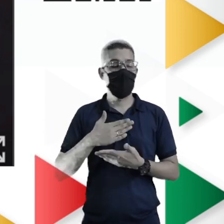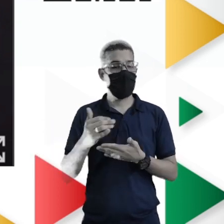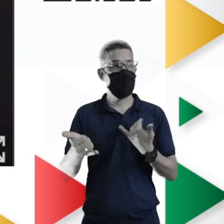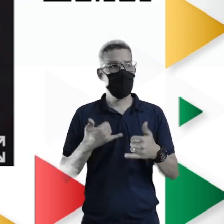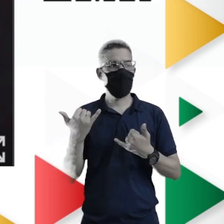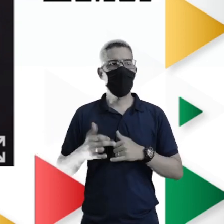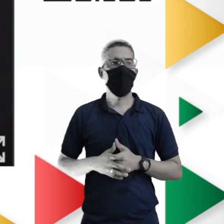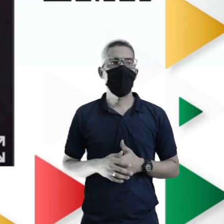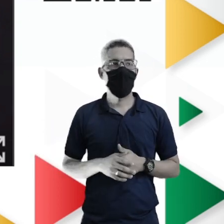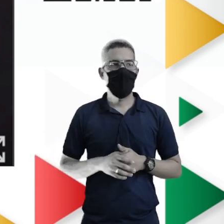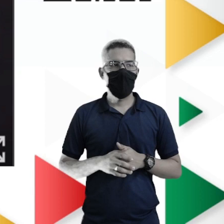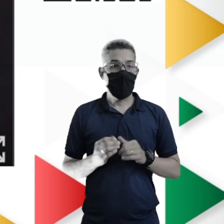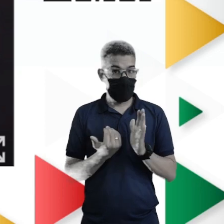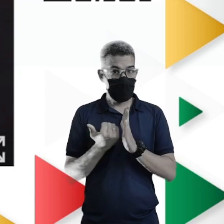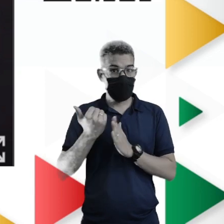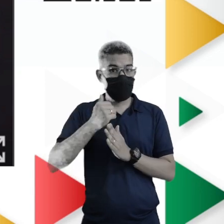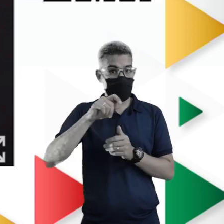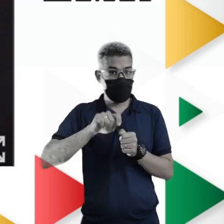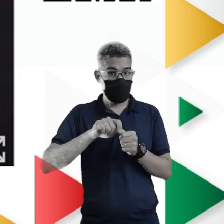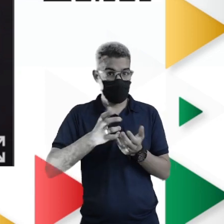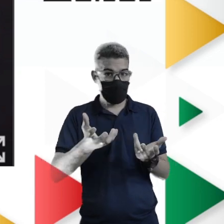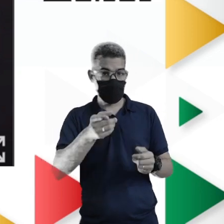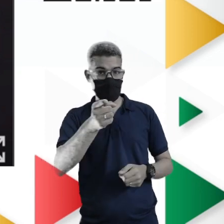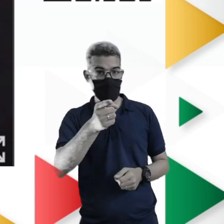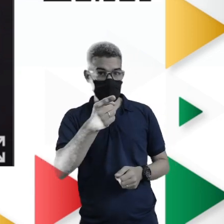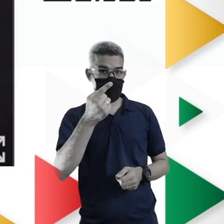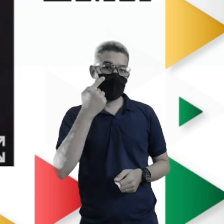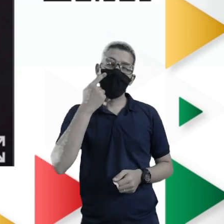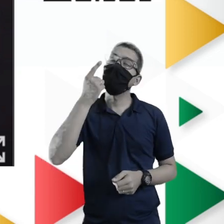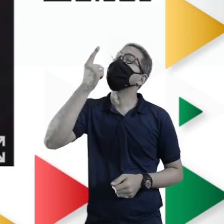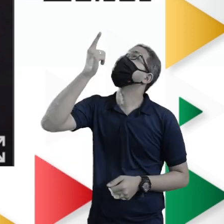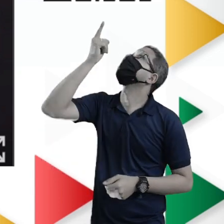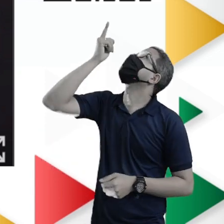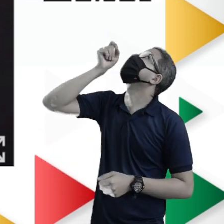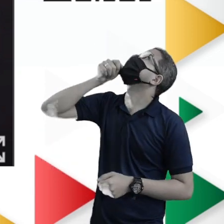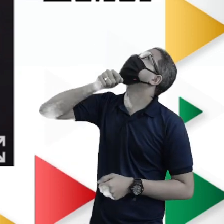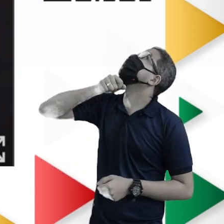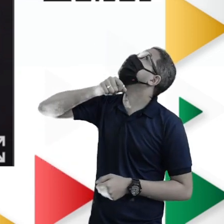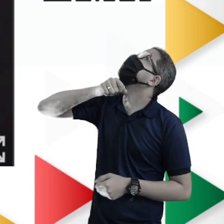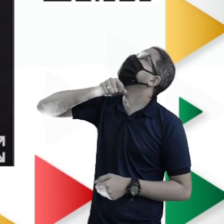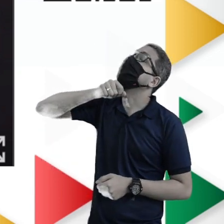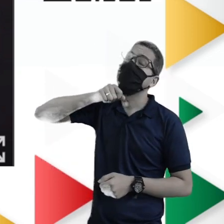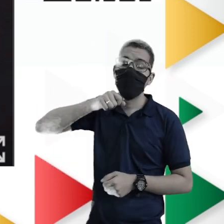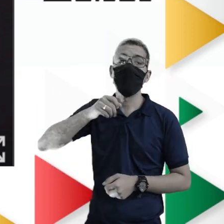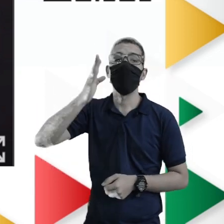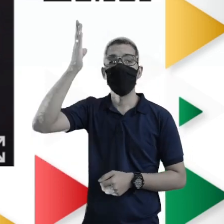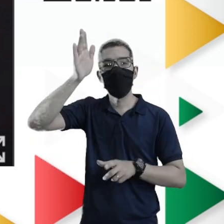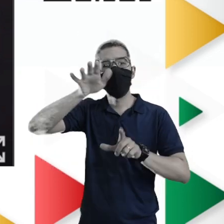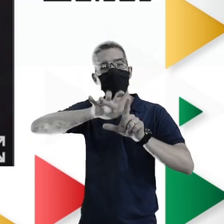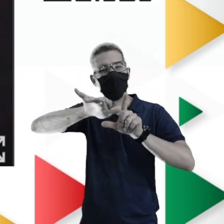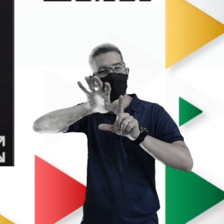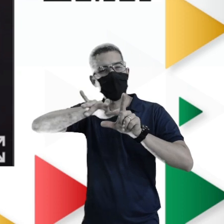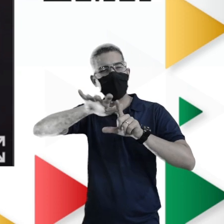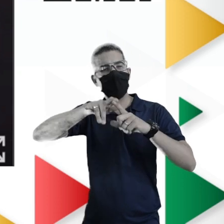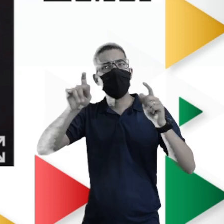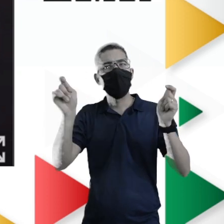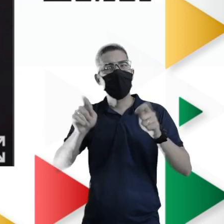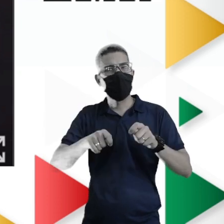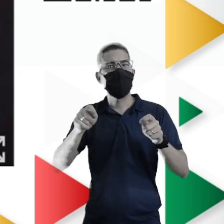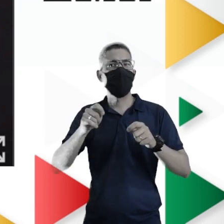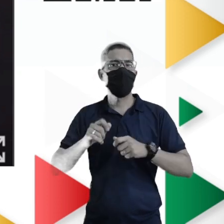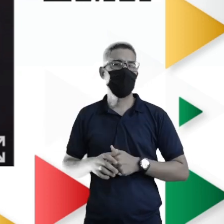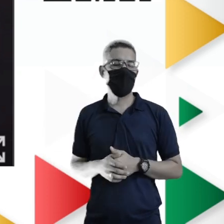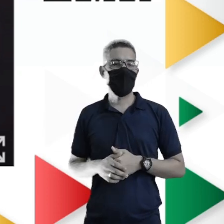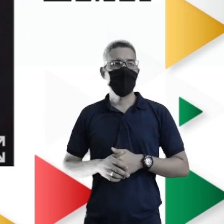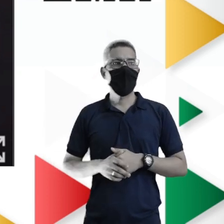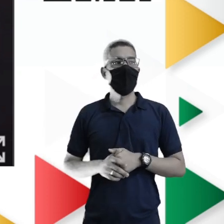games, fechou? Quer saber um pouquinho mais? Aponta a câmera do teu celular para esse QR Code aí, esse quadradinho preto e branco que tá aí na cabeça